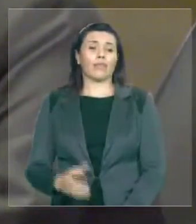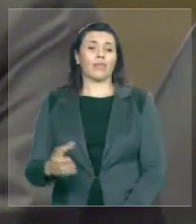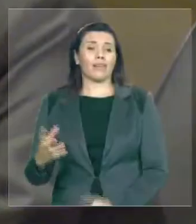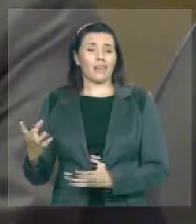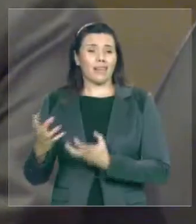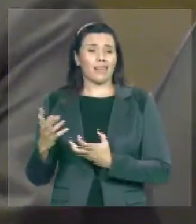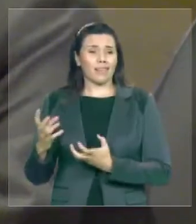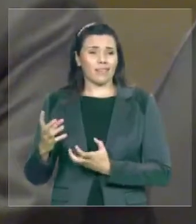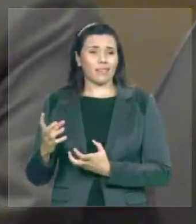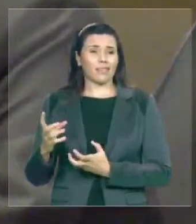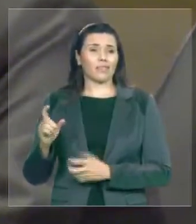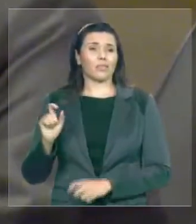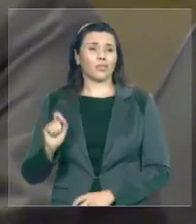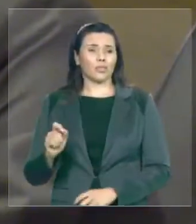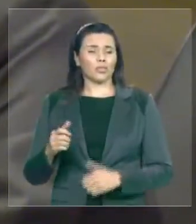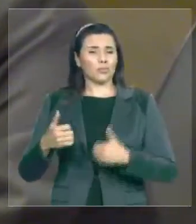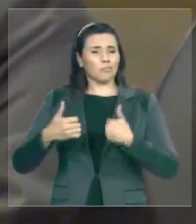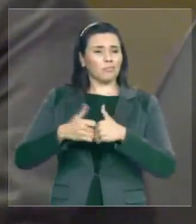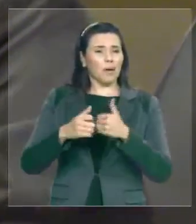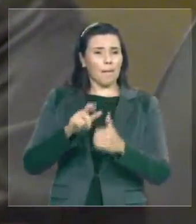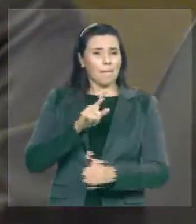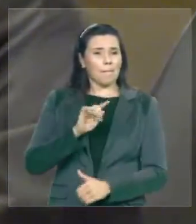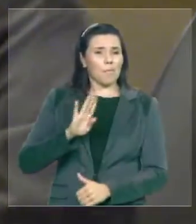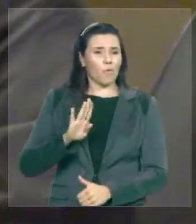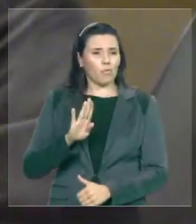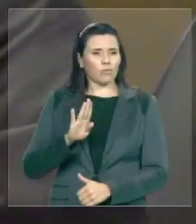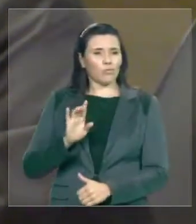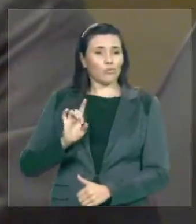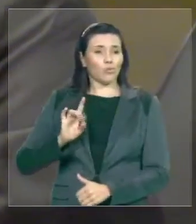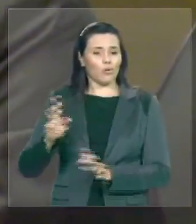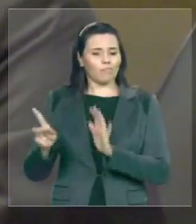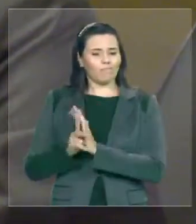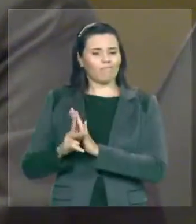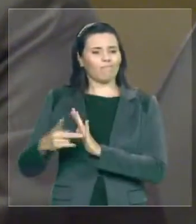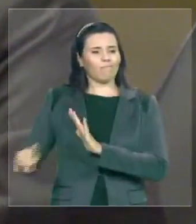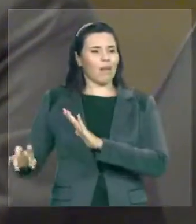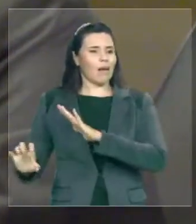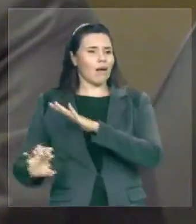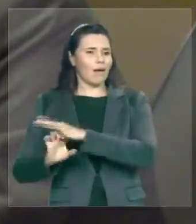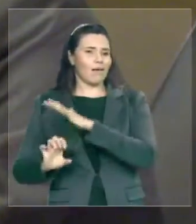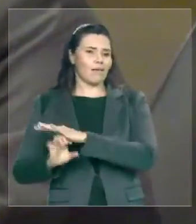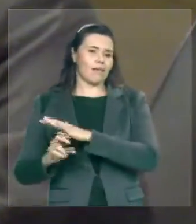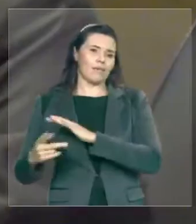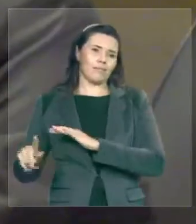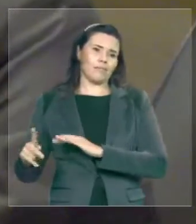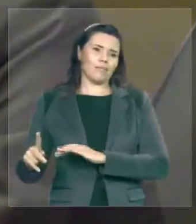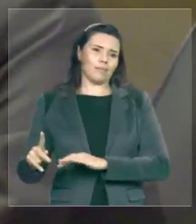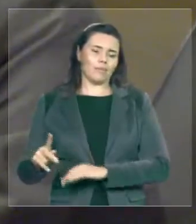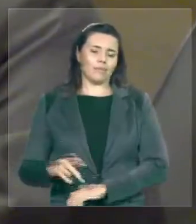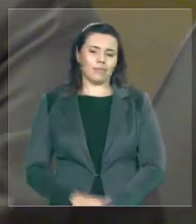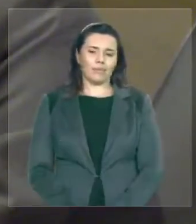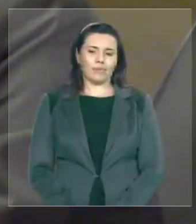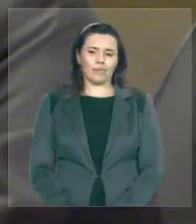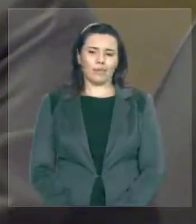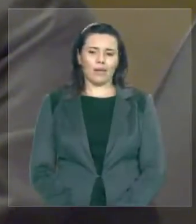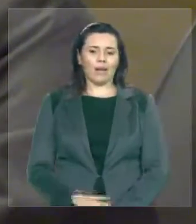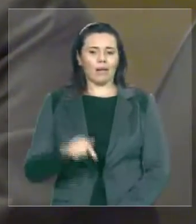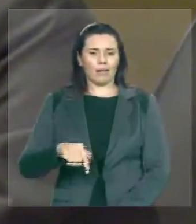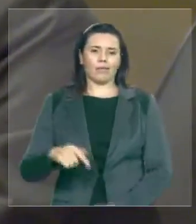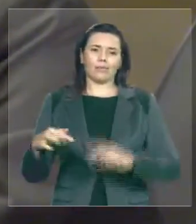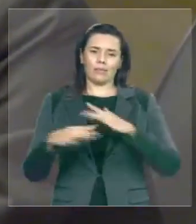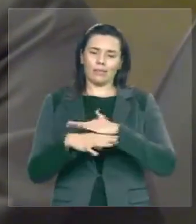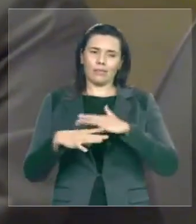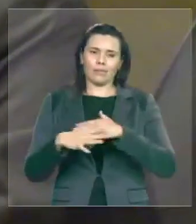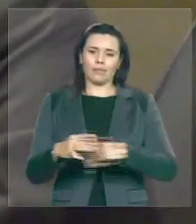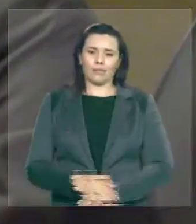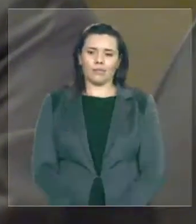monopolizar com prejuízo para a nossa sociedade, eu acho que o